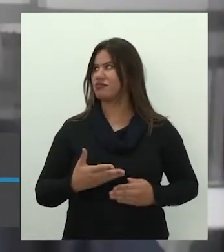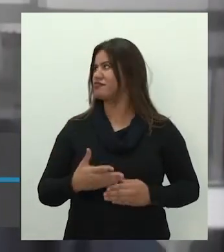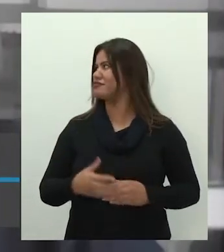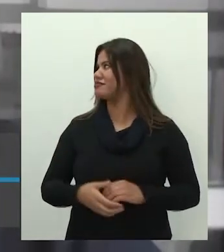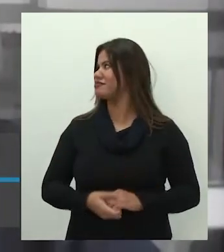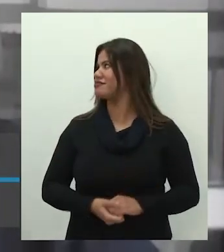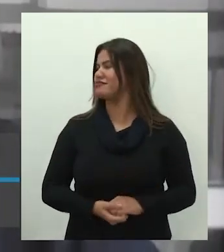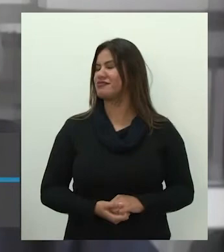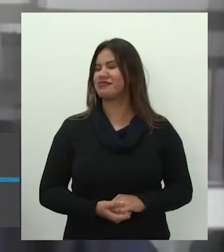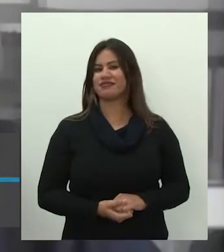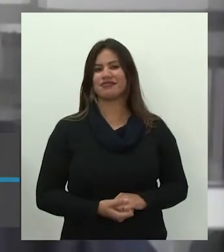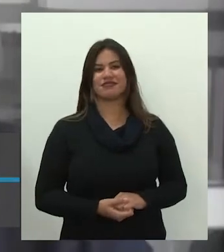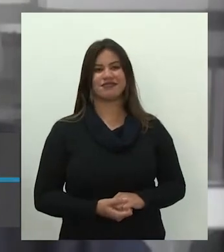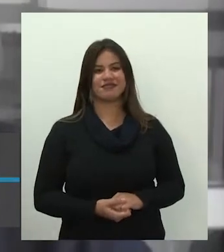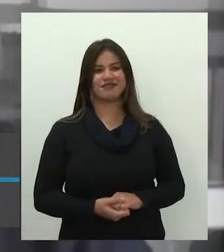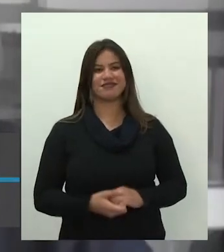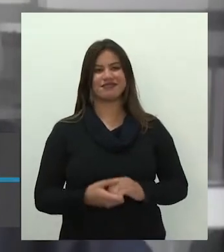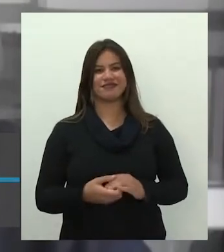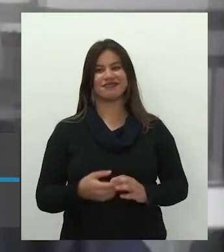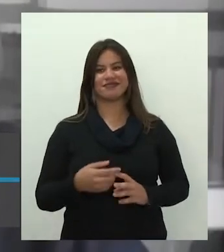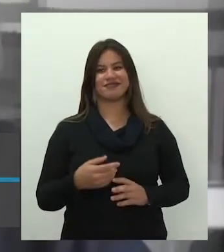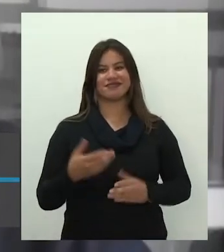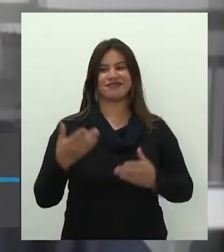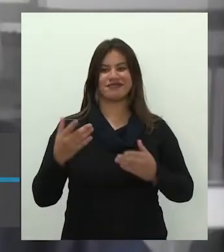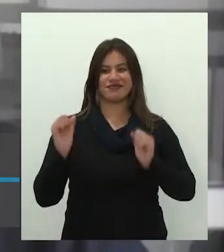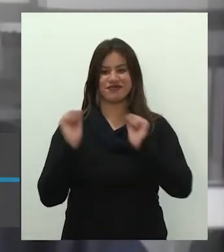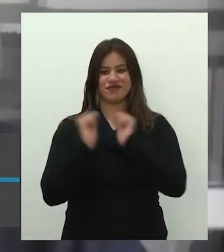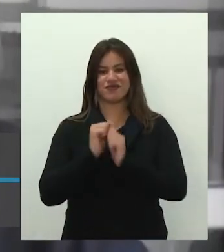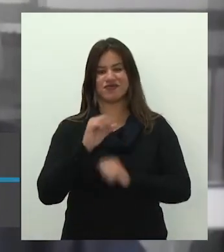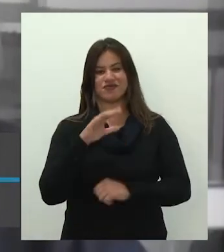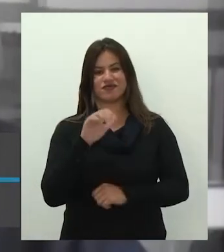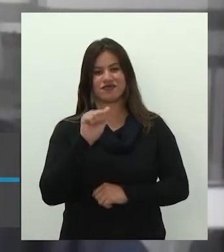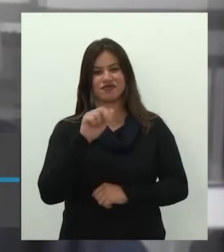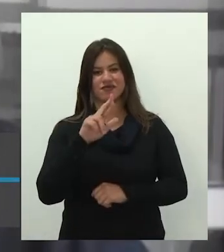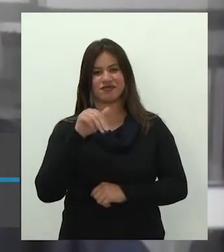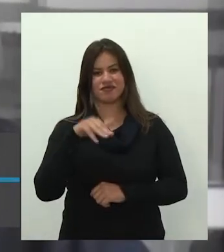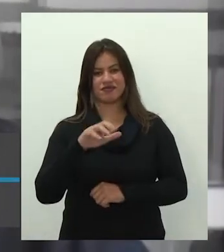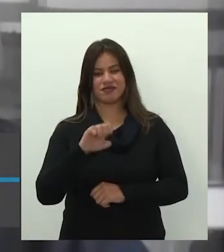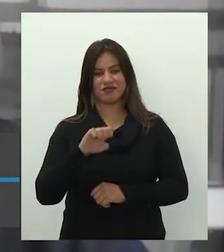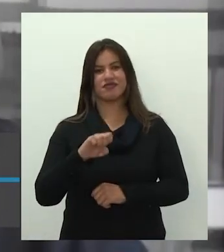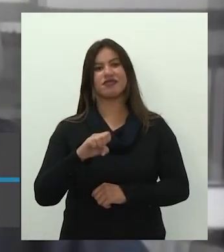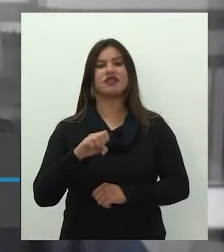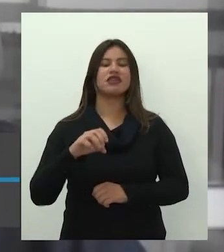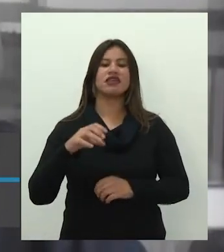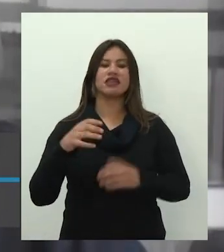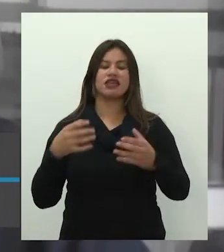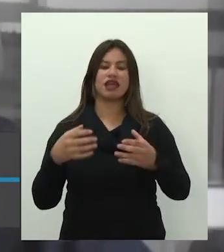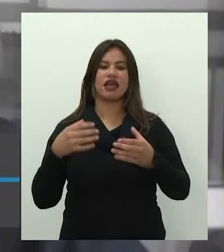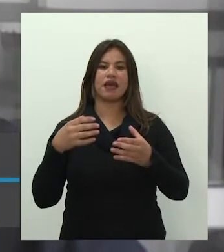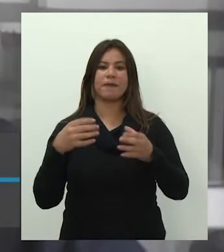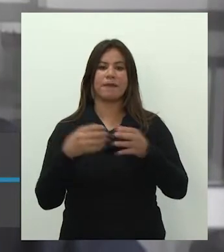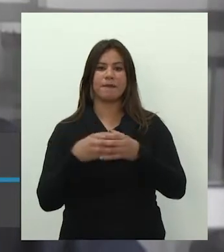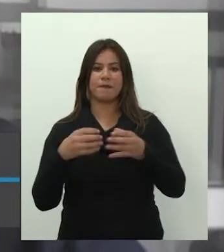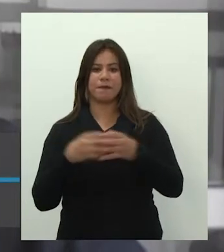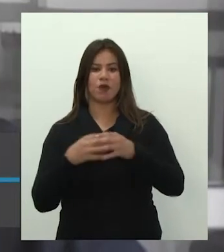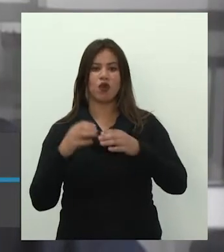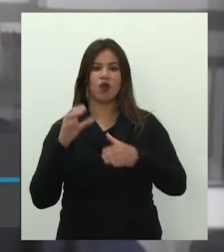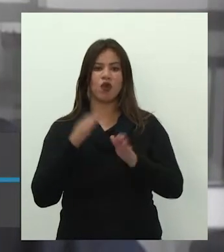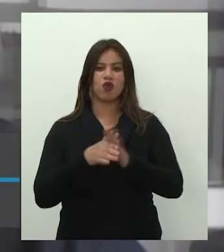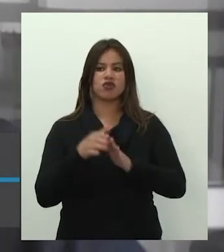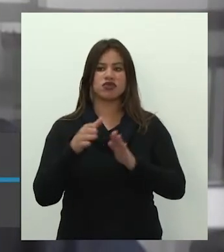A minha companheira, a Carmen Lúcia Pavan, que é membro do Conselho Estadual do Idoso e representante da